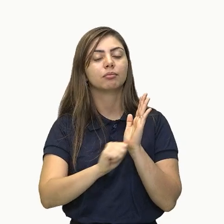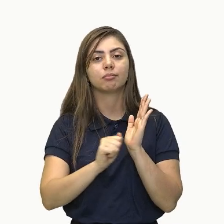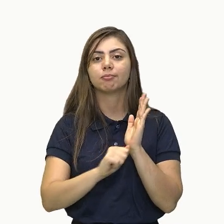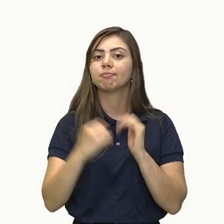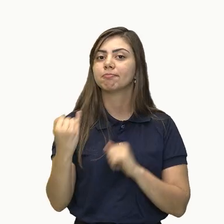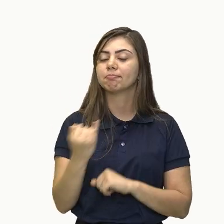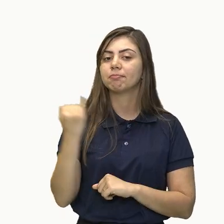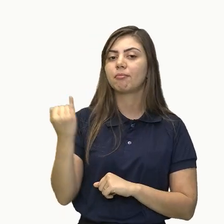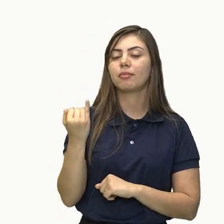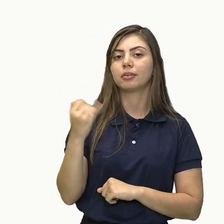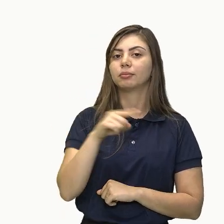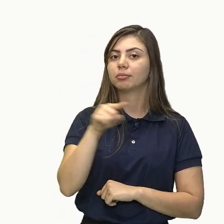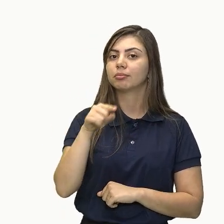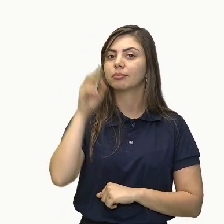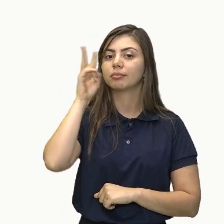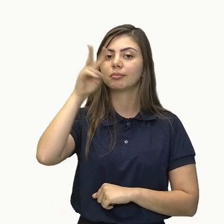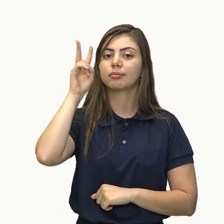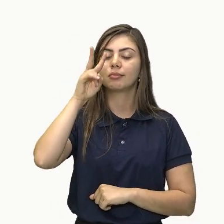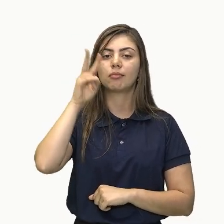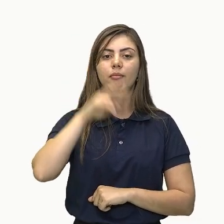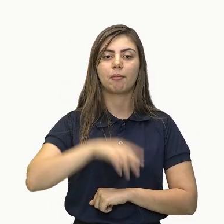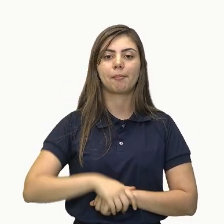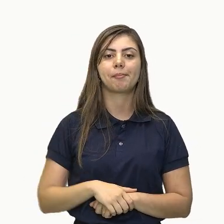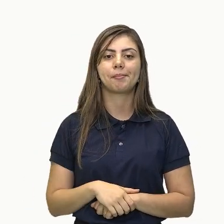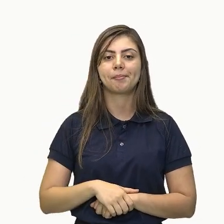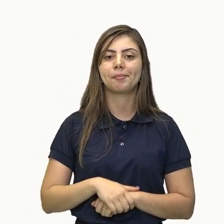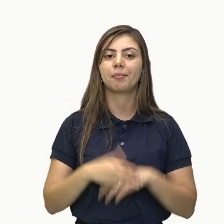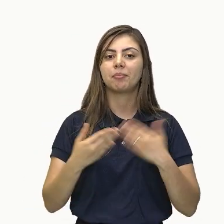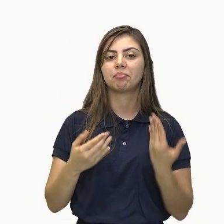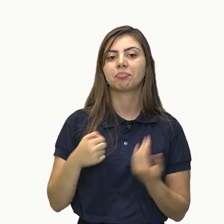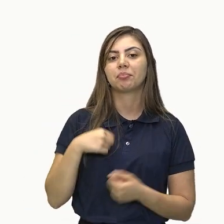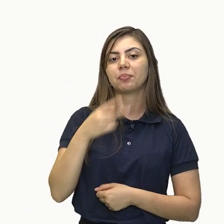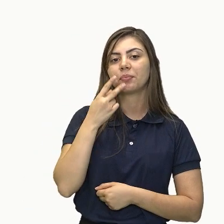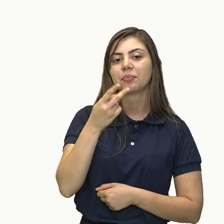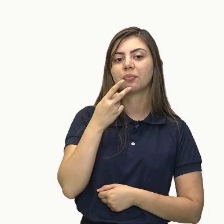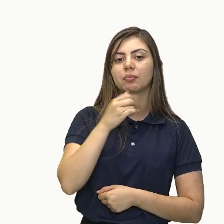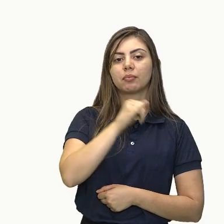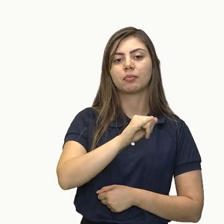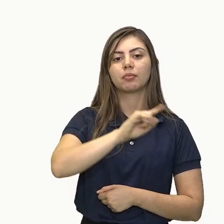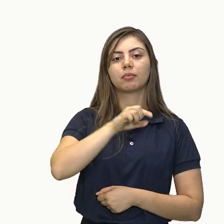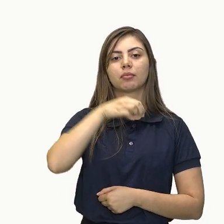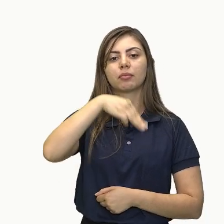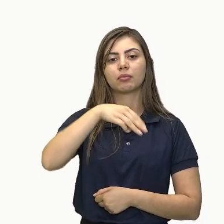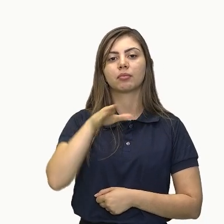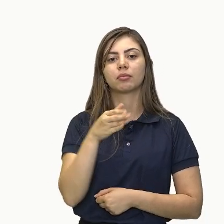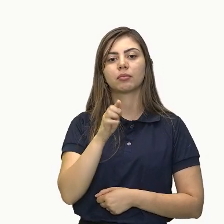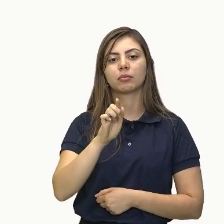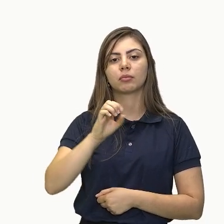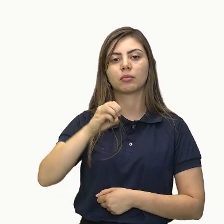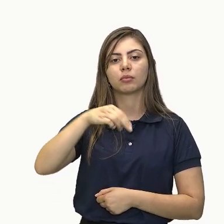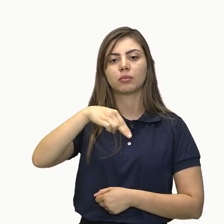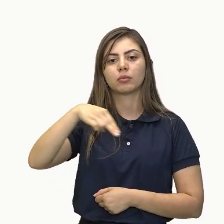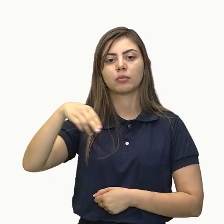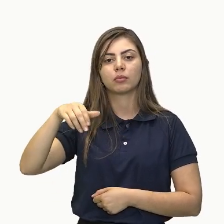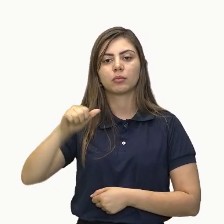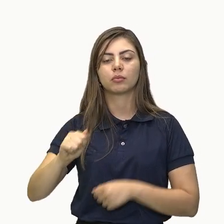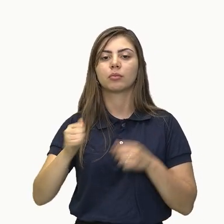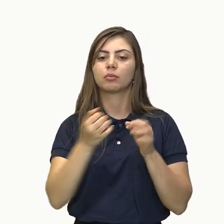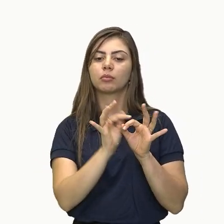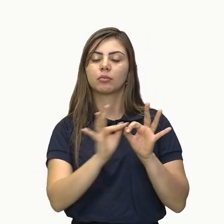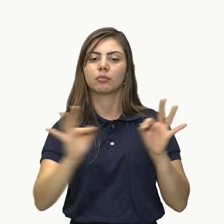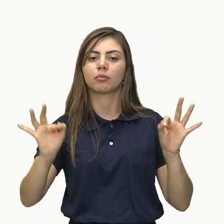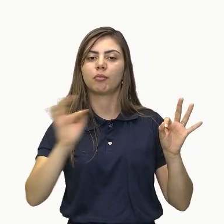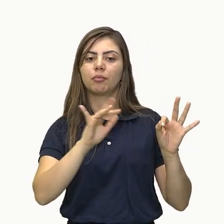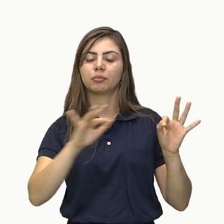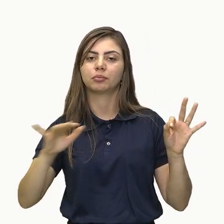para vocês terem aí. Ao invés de falar I am going to watch a movie tonight, eu vou assistir um